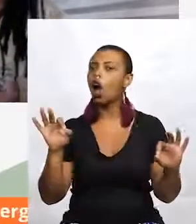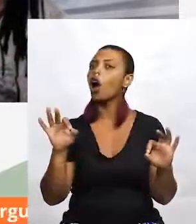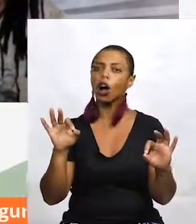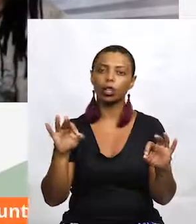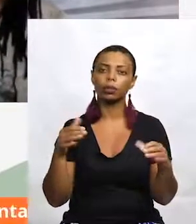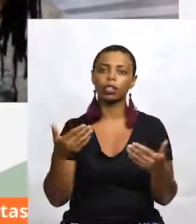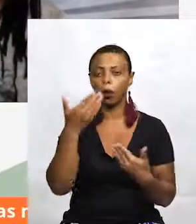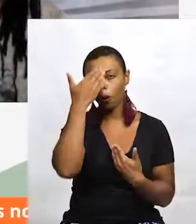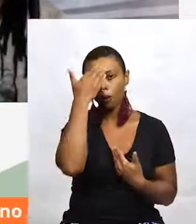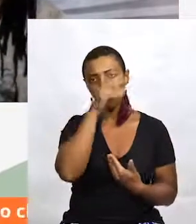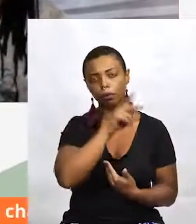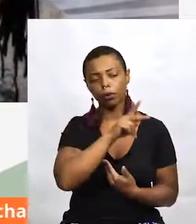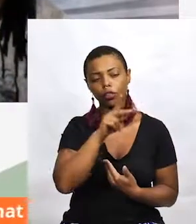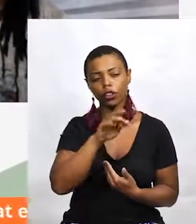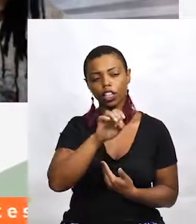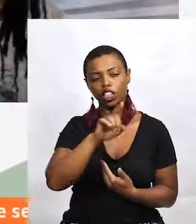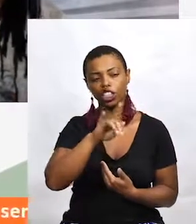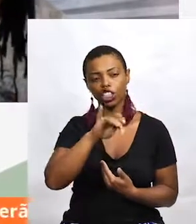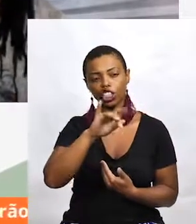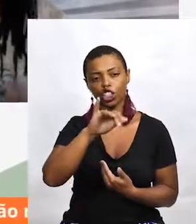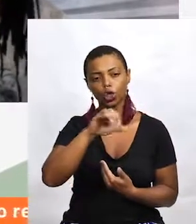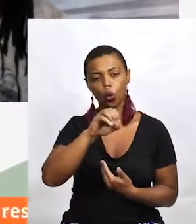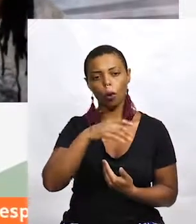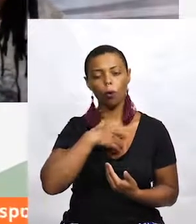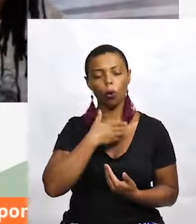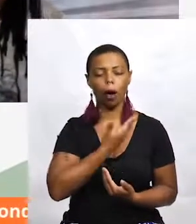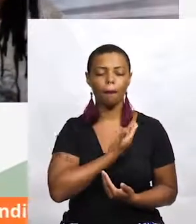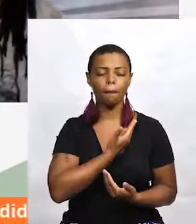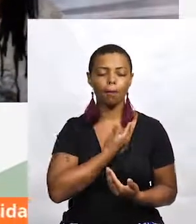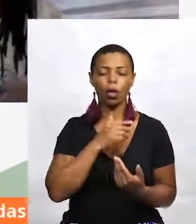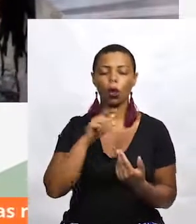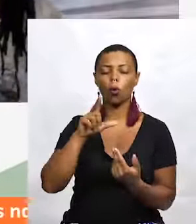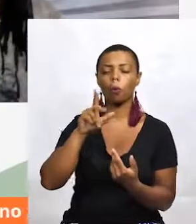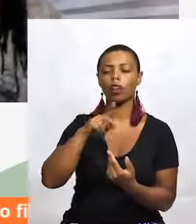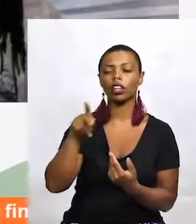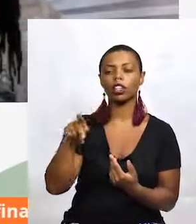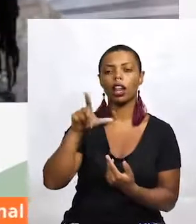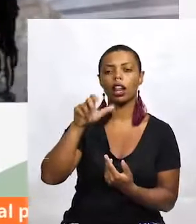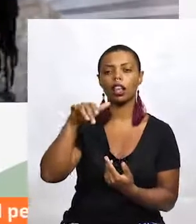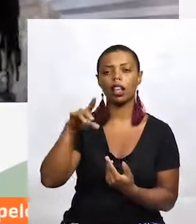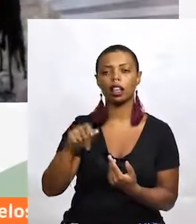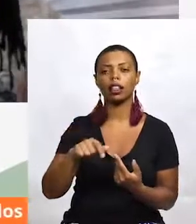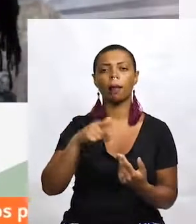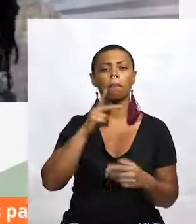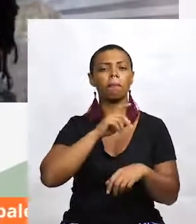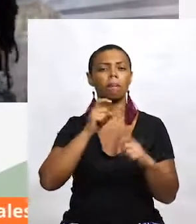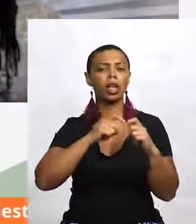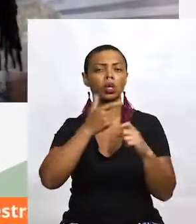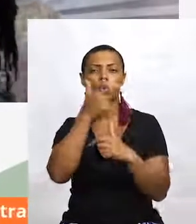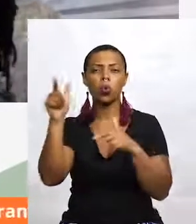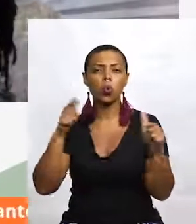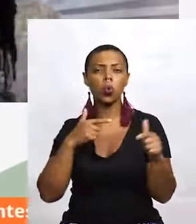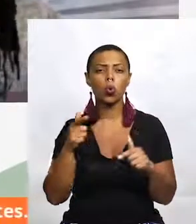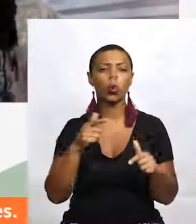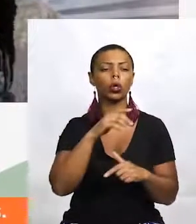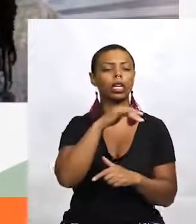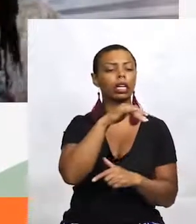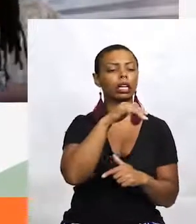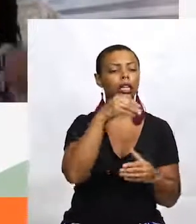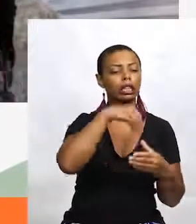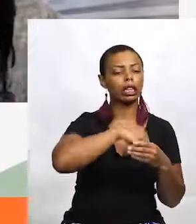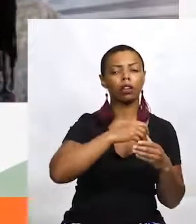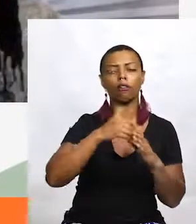meu amigo professor Egídio, professora Linda, os outros médicos, os internos, internas, enfermeiras,